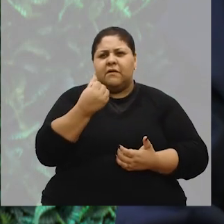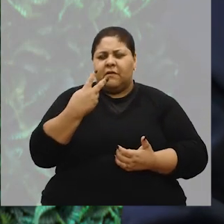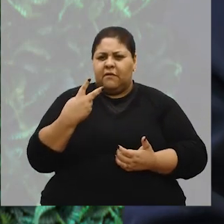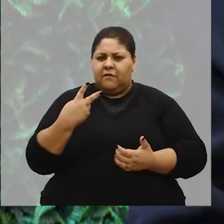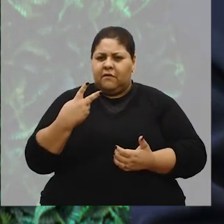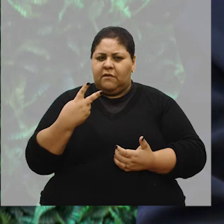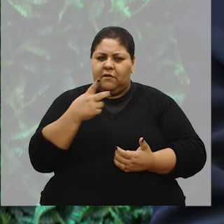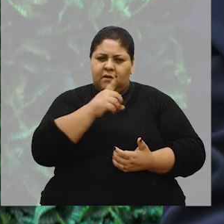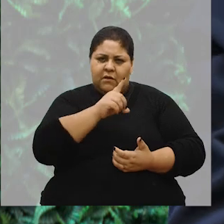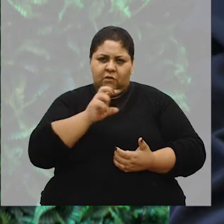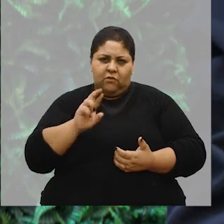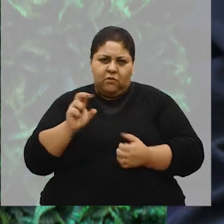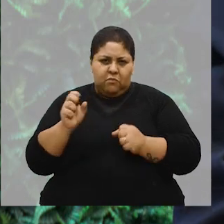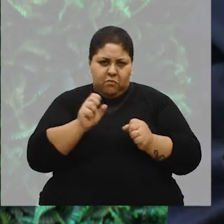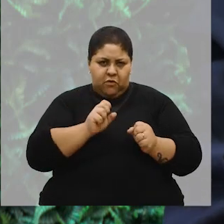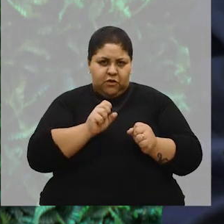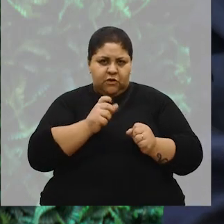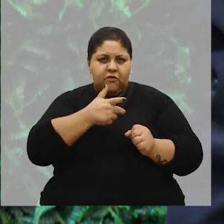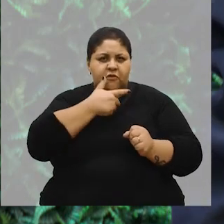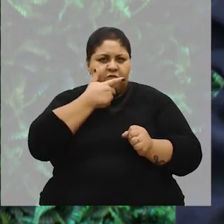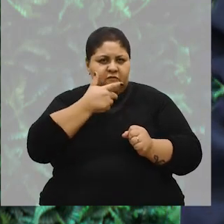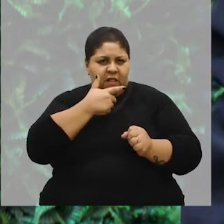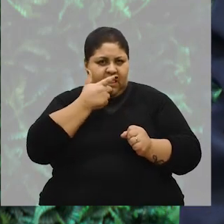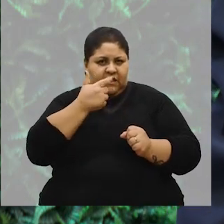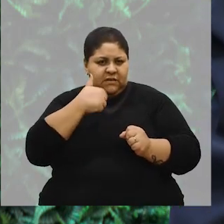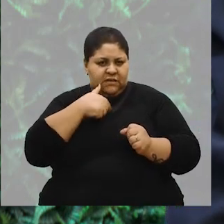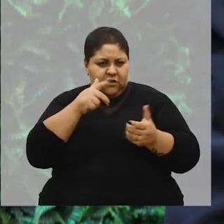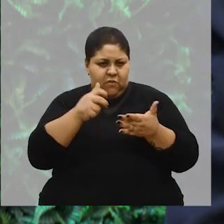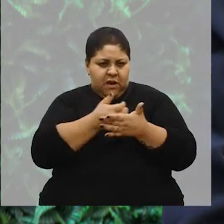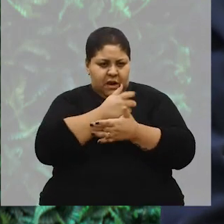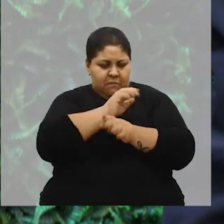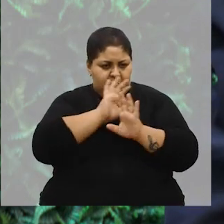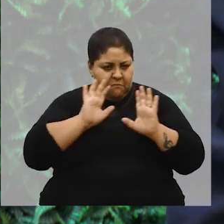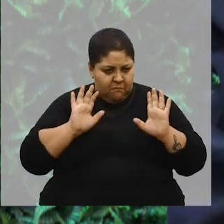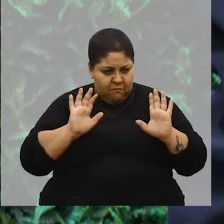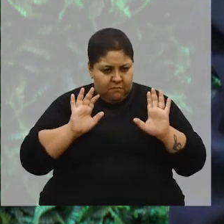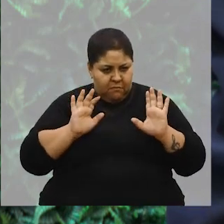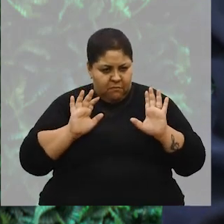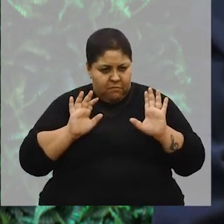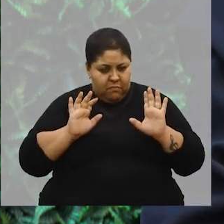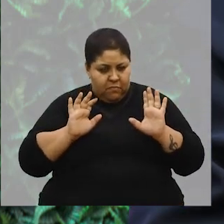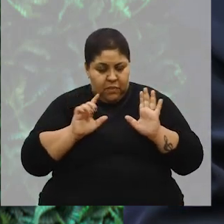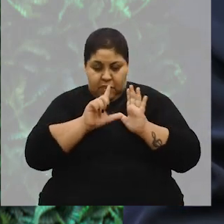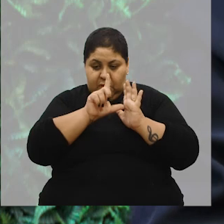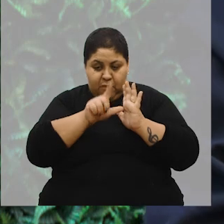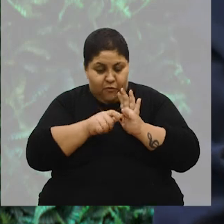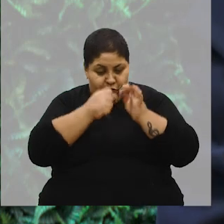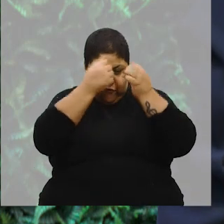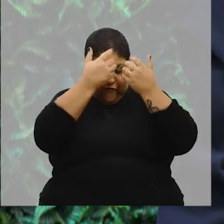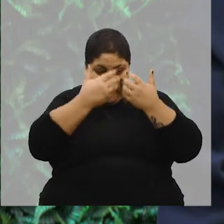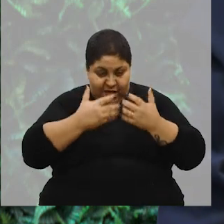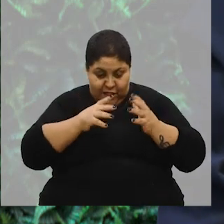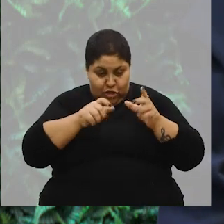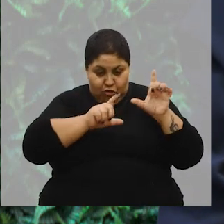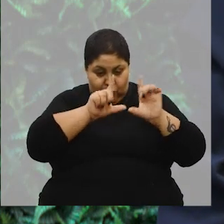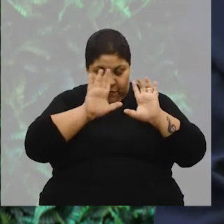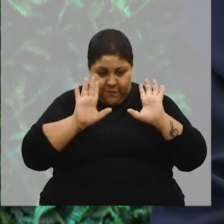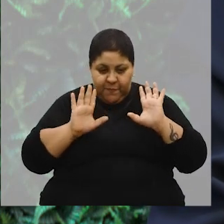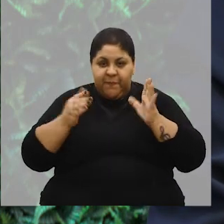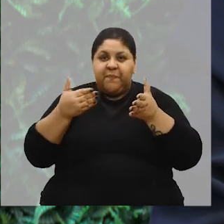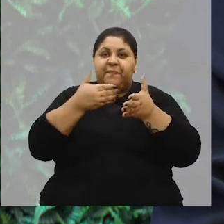1962, a doutora pode me corrigir, daqui a pouco eu vou me adonar do programa, mas até